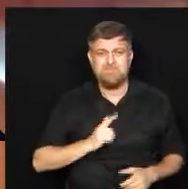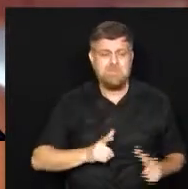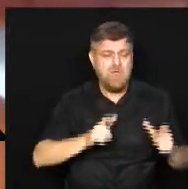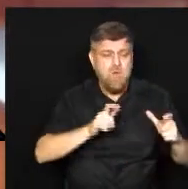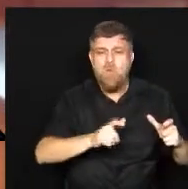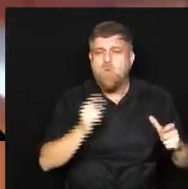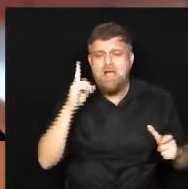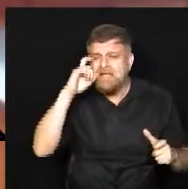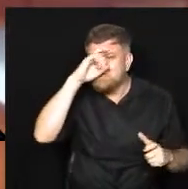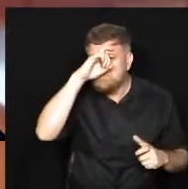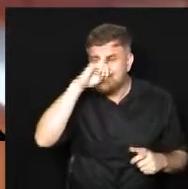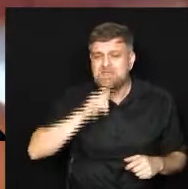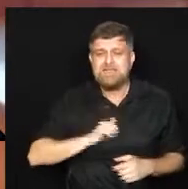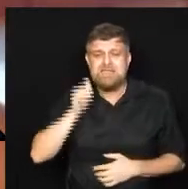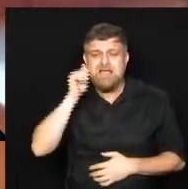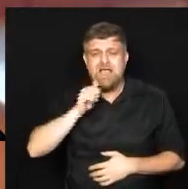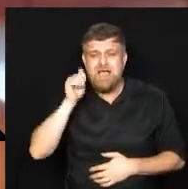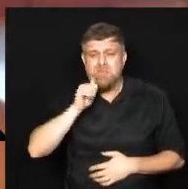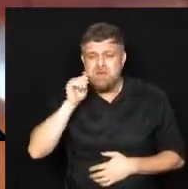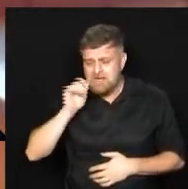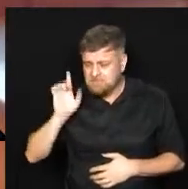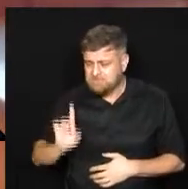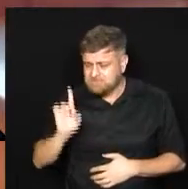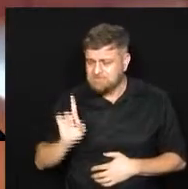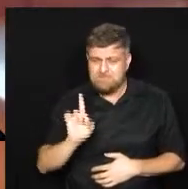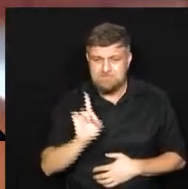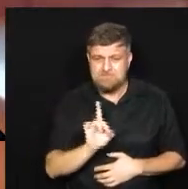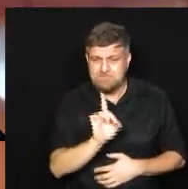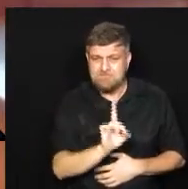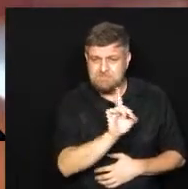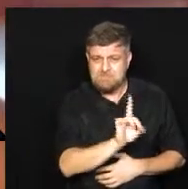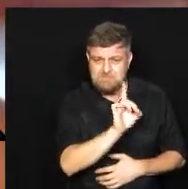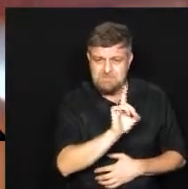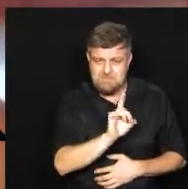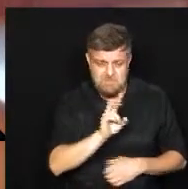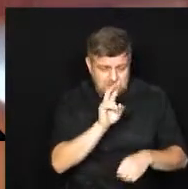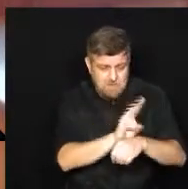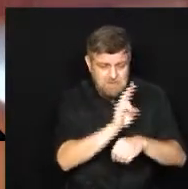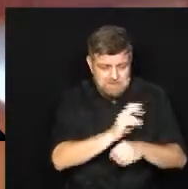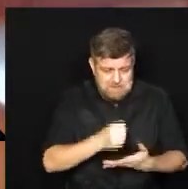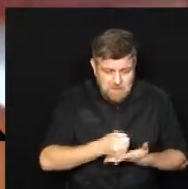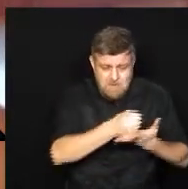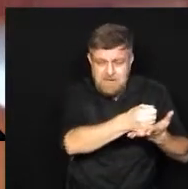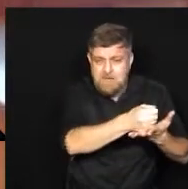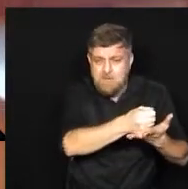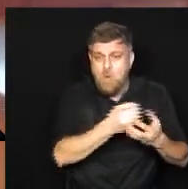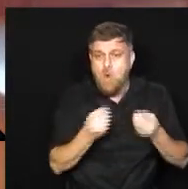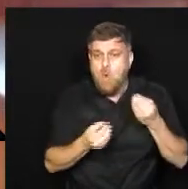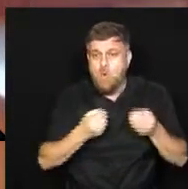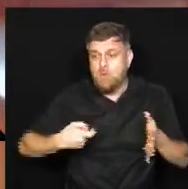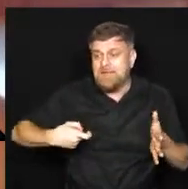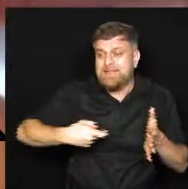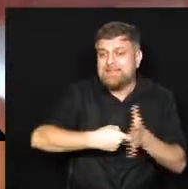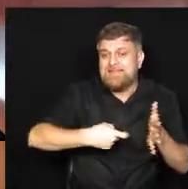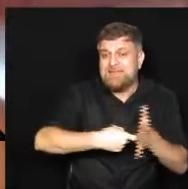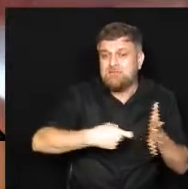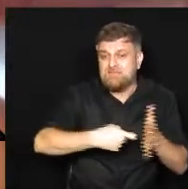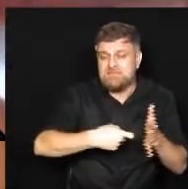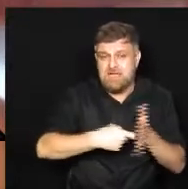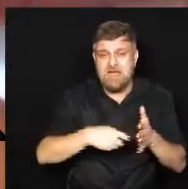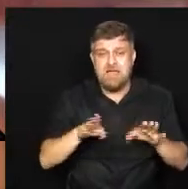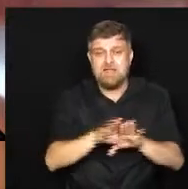as dificuldades para as mulheres acessarem essa rede de proteção e apoio para denunciarem e se